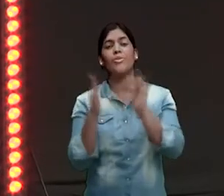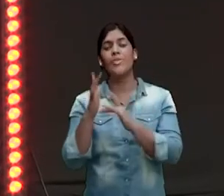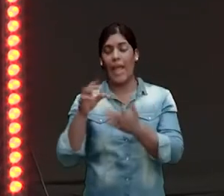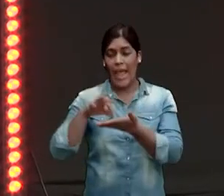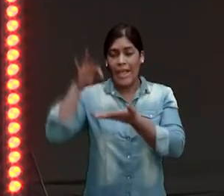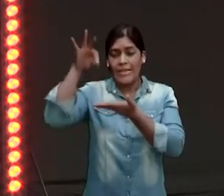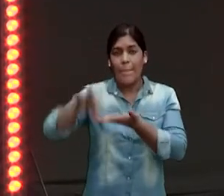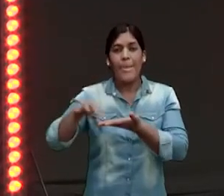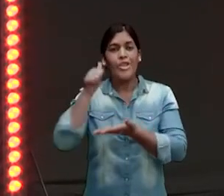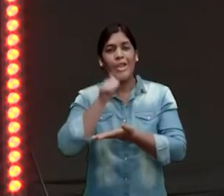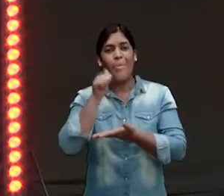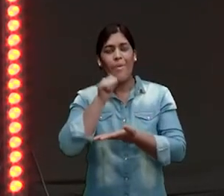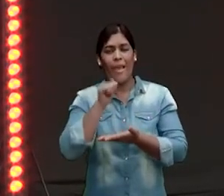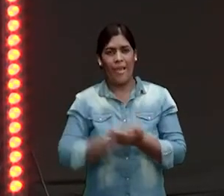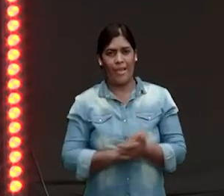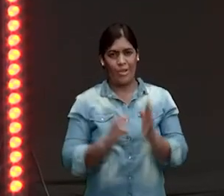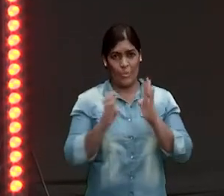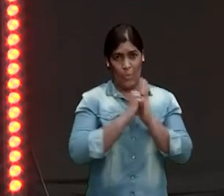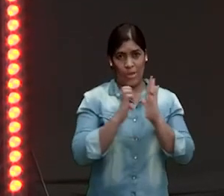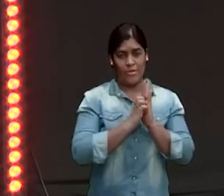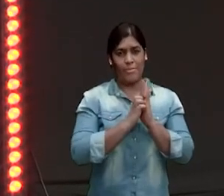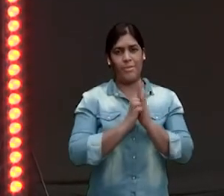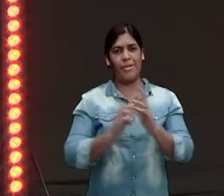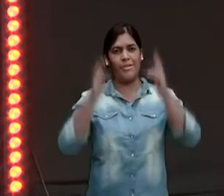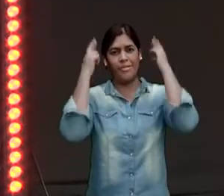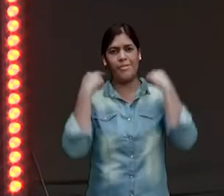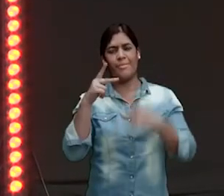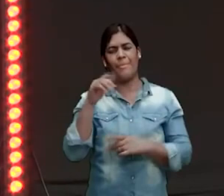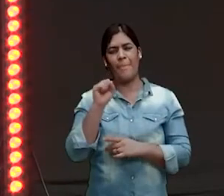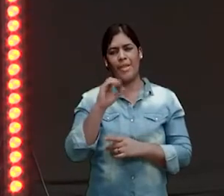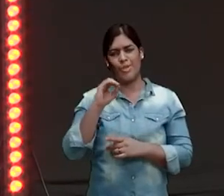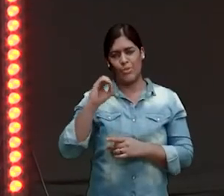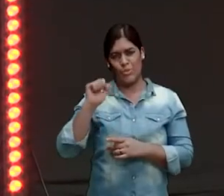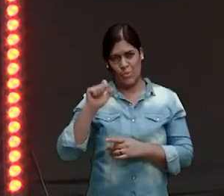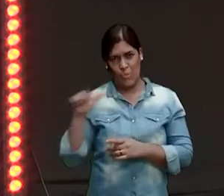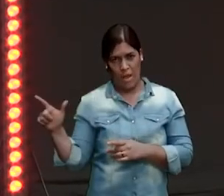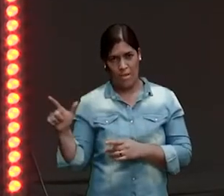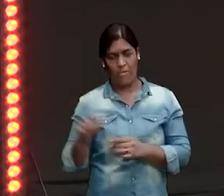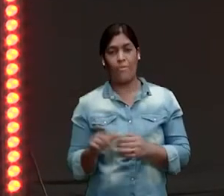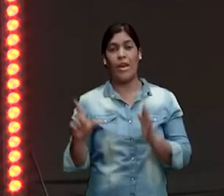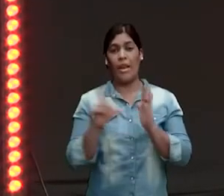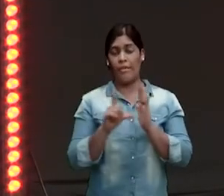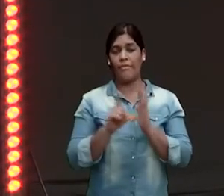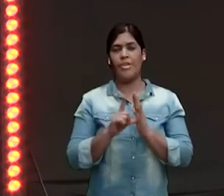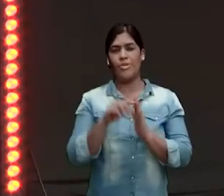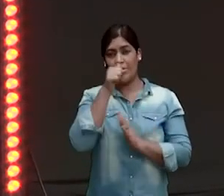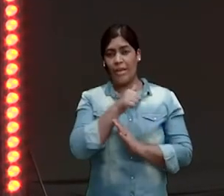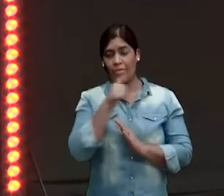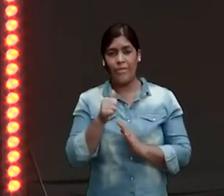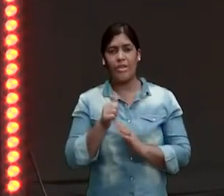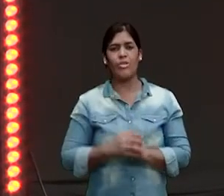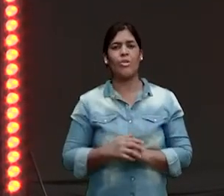semente da mulher no Êxodo o cordeiro Pascoal do Levítico sacrifício expiatório em números da